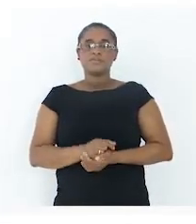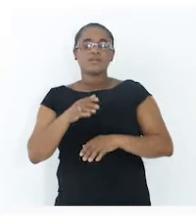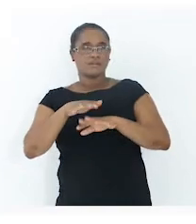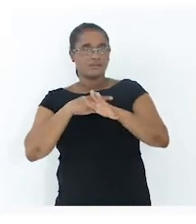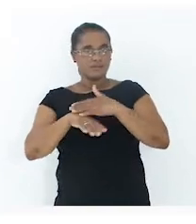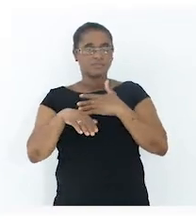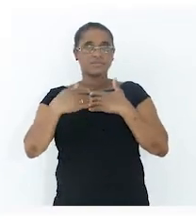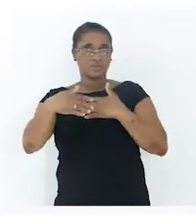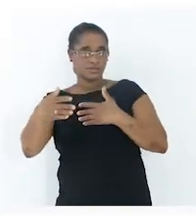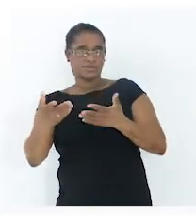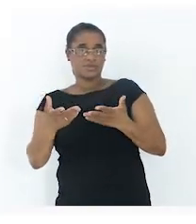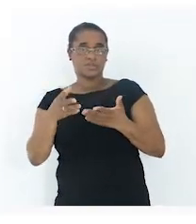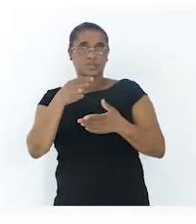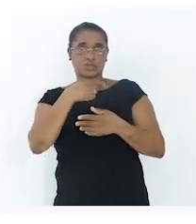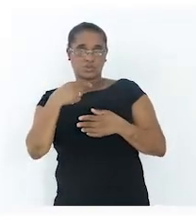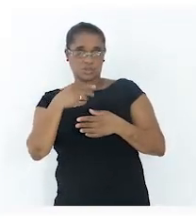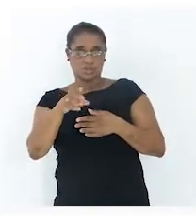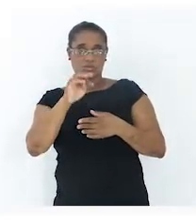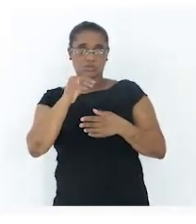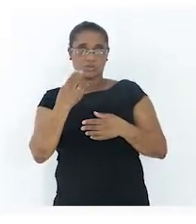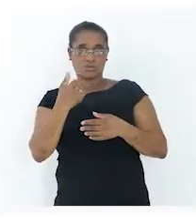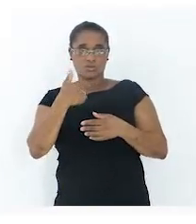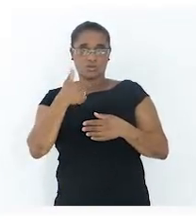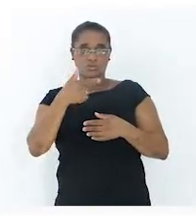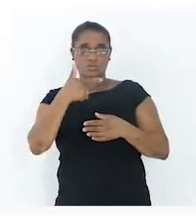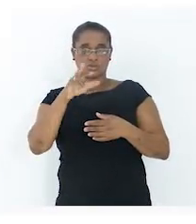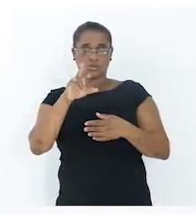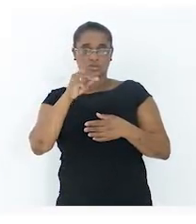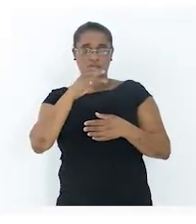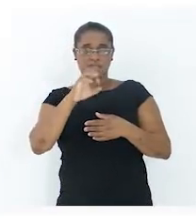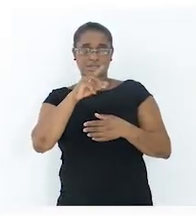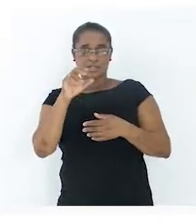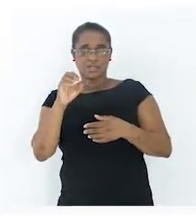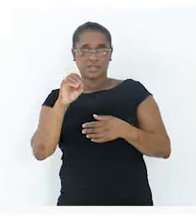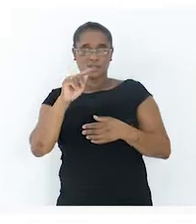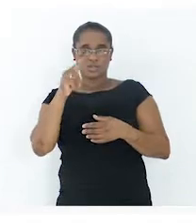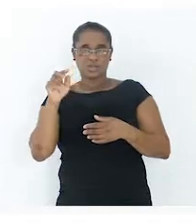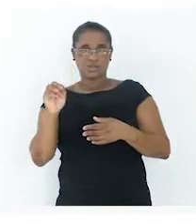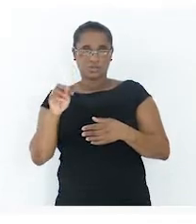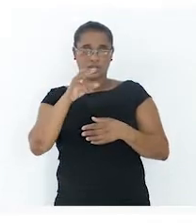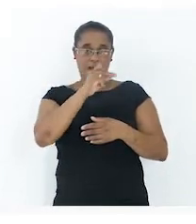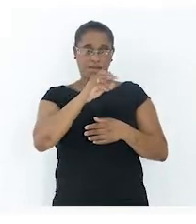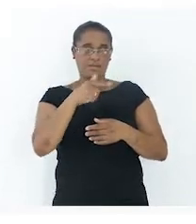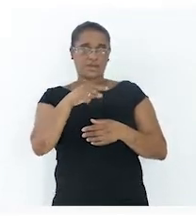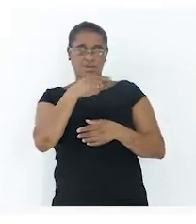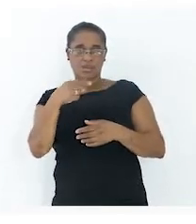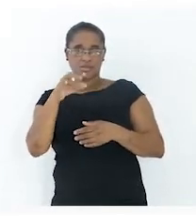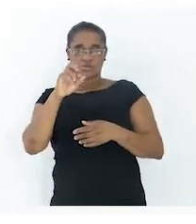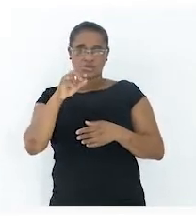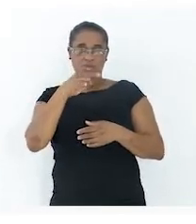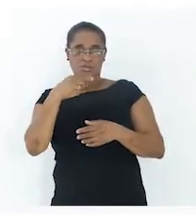Efetua as seguintes subtrações. Nós temos aqui a linha A, menos 8, menos, sinal de